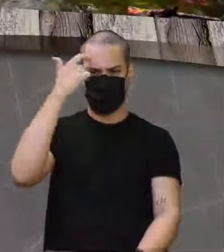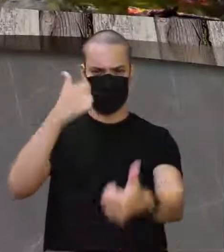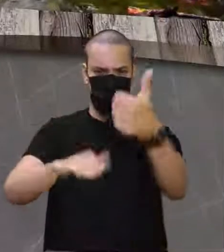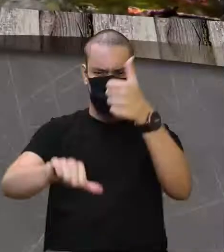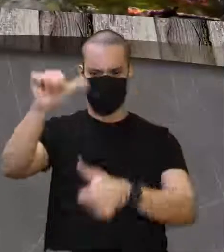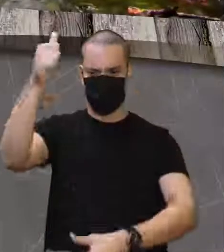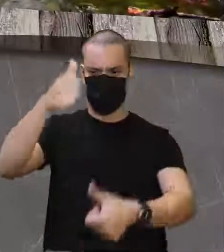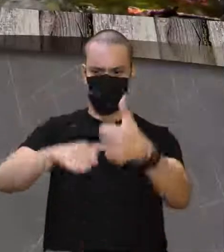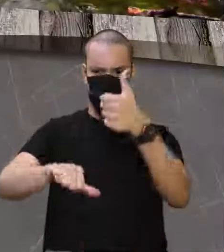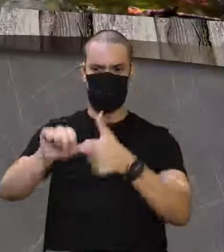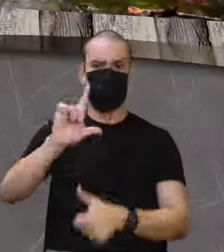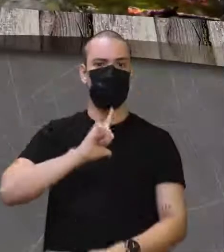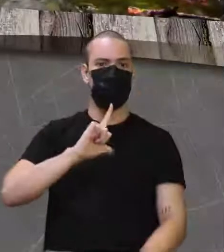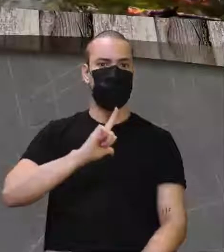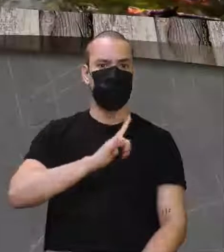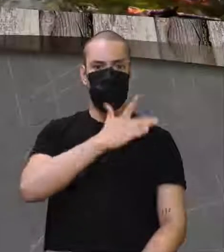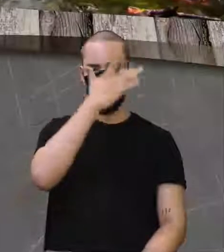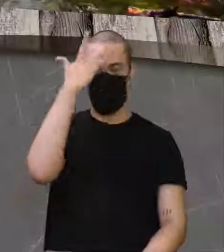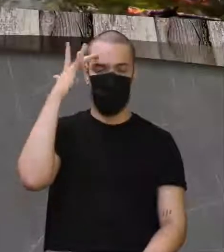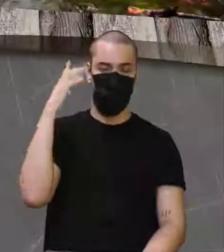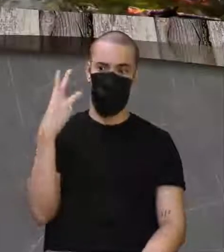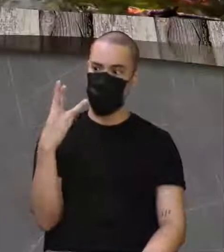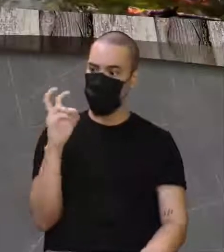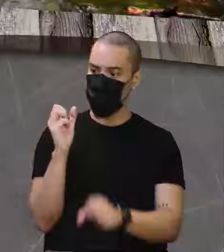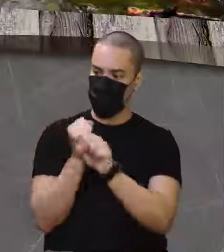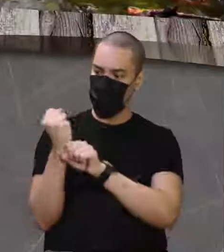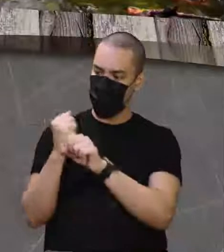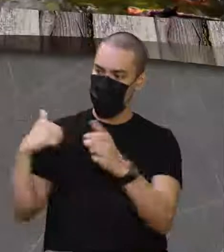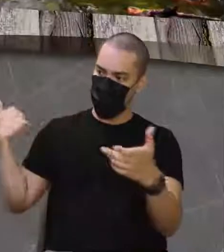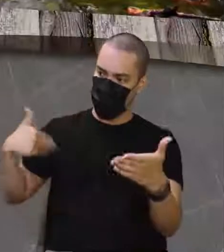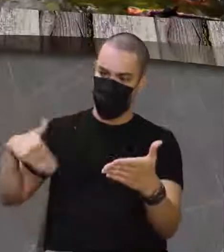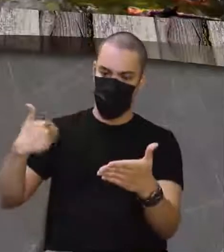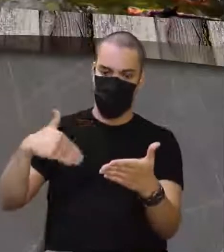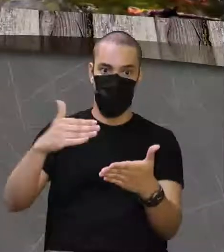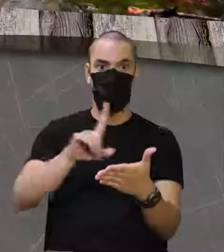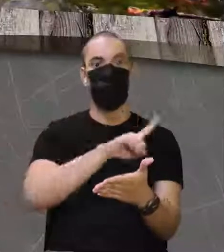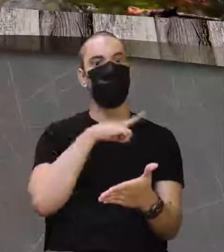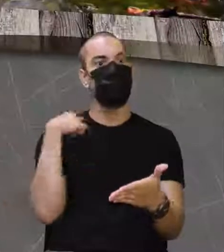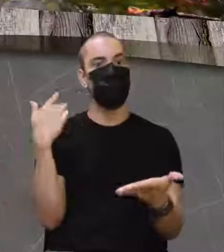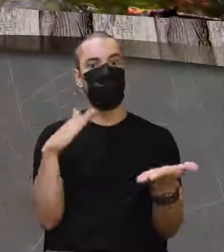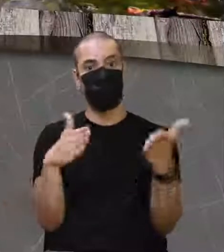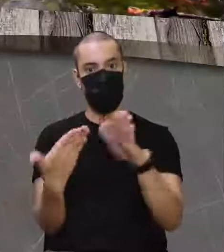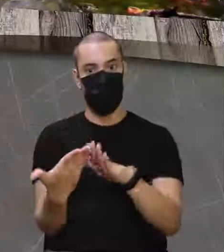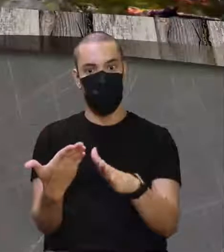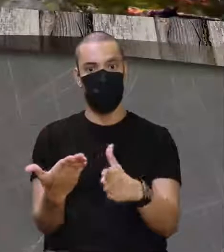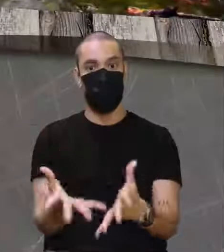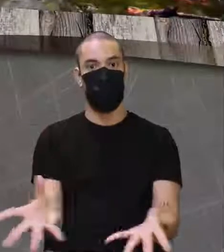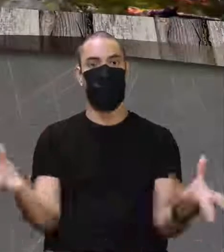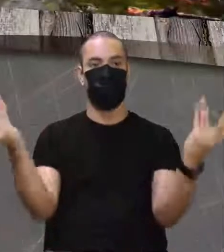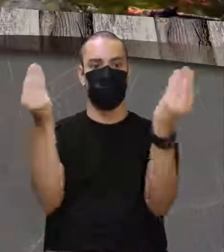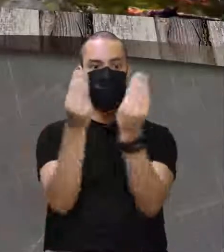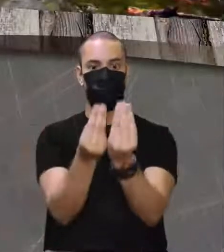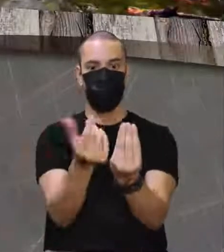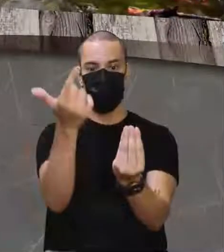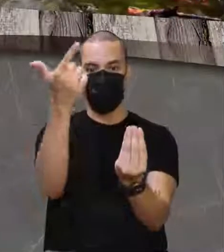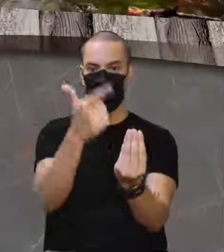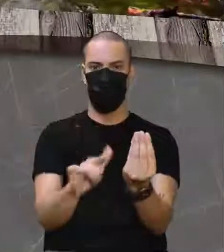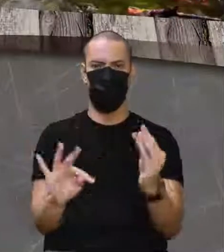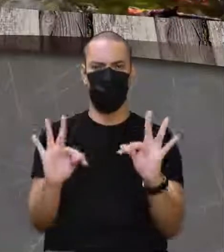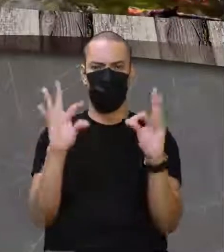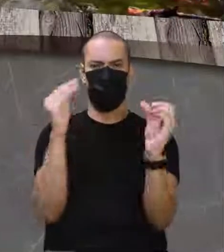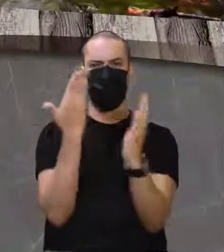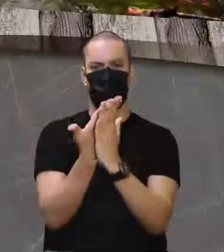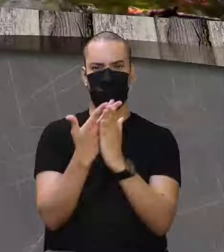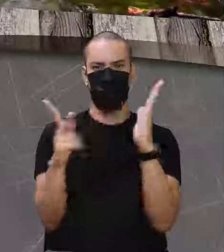que teve um carinha lá, depois de 35 anos que Gregor Mendel faleceu? Trouxe novamente todo o